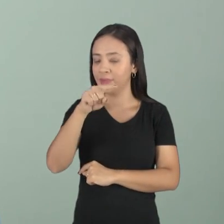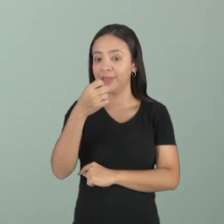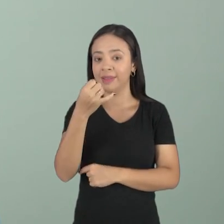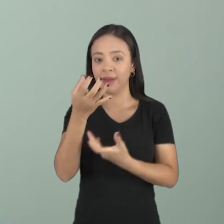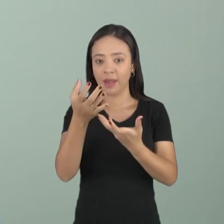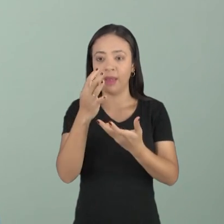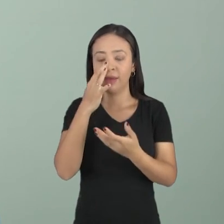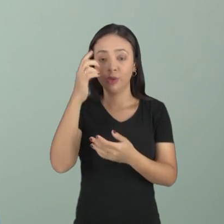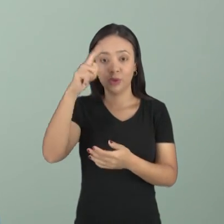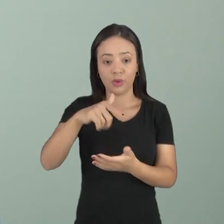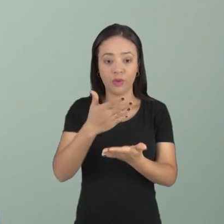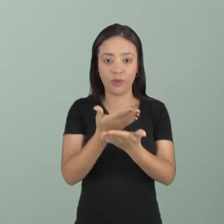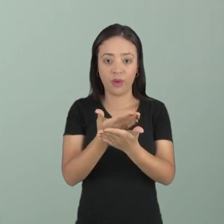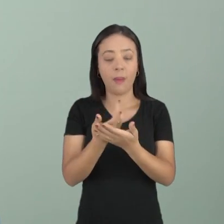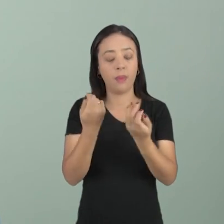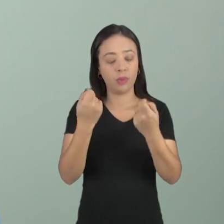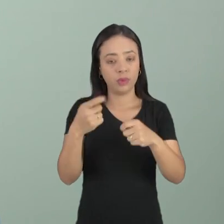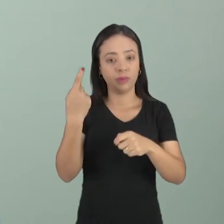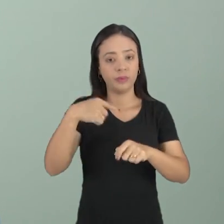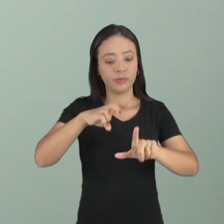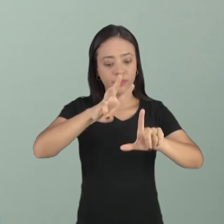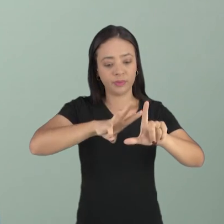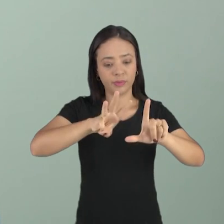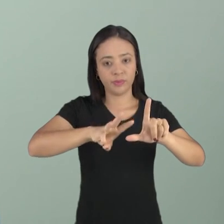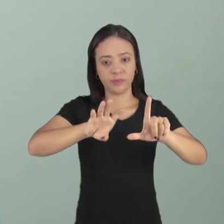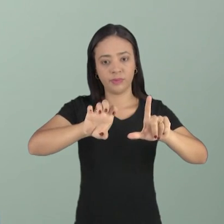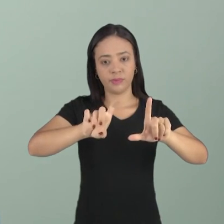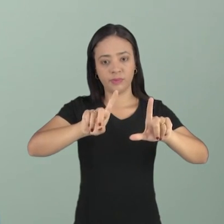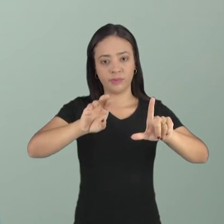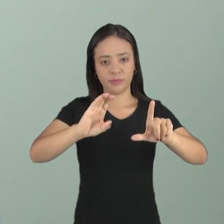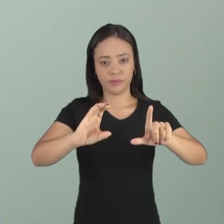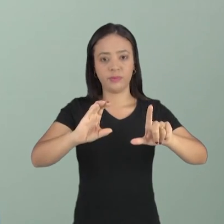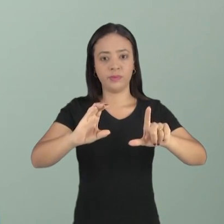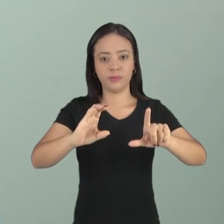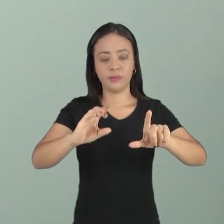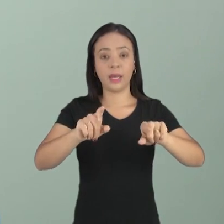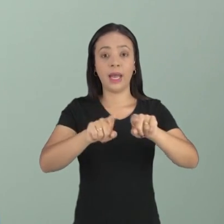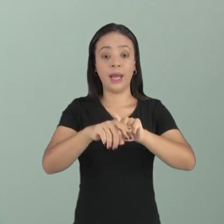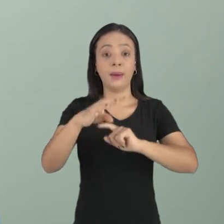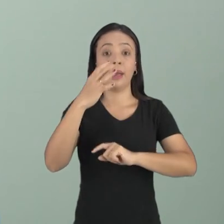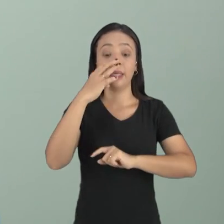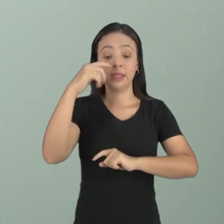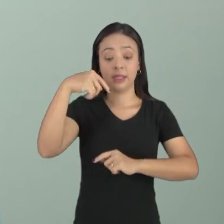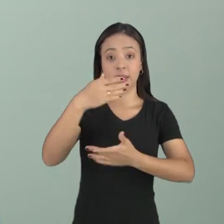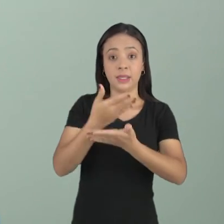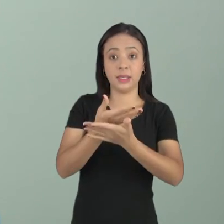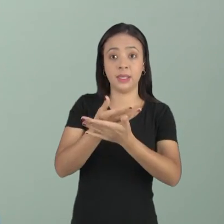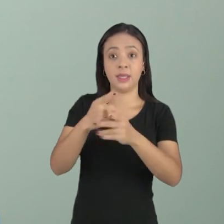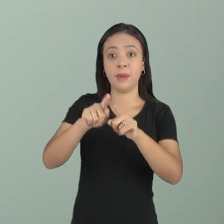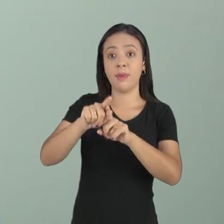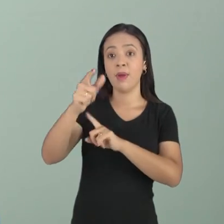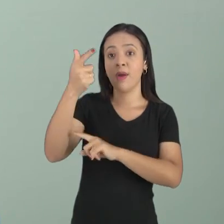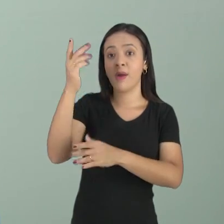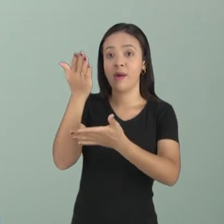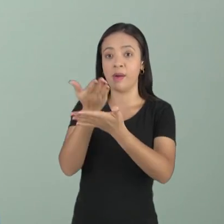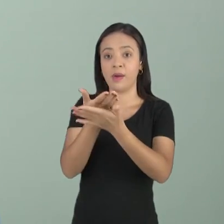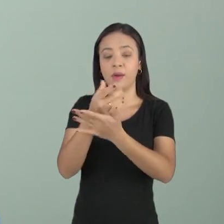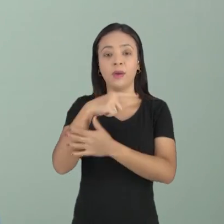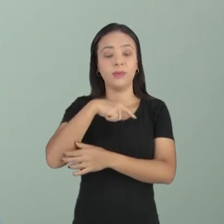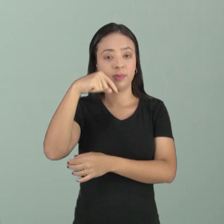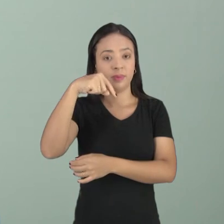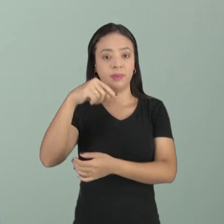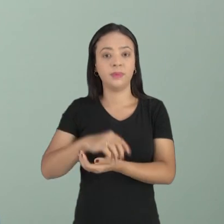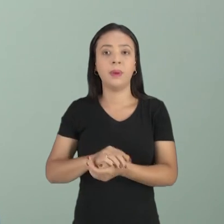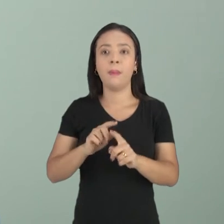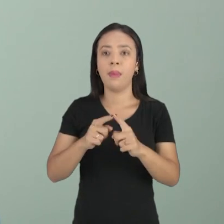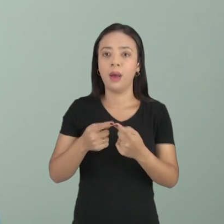assistir novamente essa aula, você pode acessar a nossa plataforma Eduque, né, assistir essa aula e também outras aulas aqui desse canal.